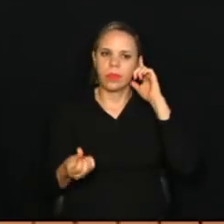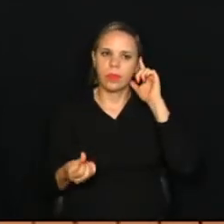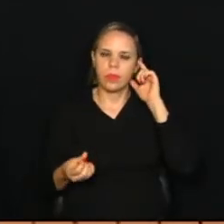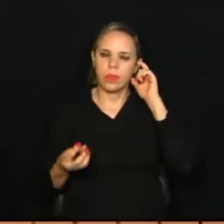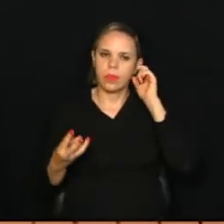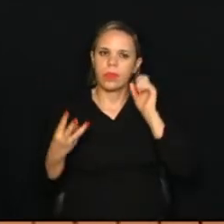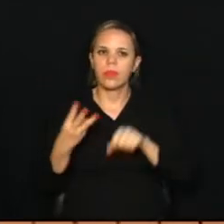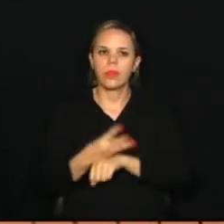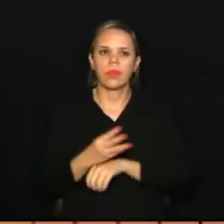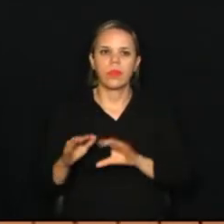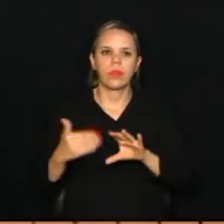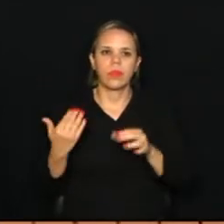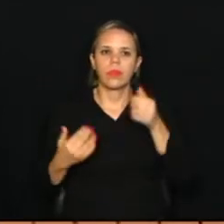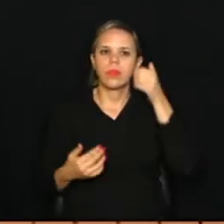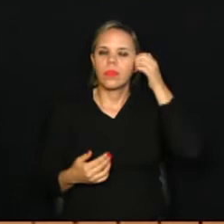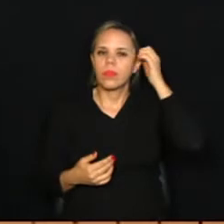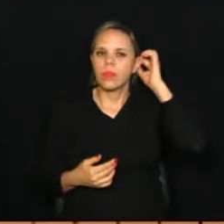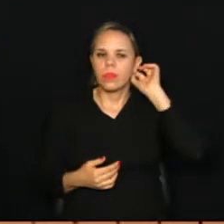WhatsApp, né?